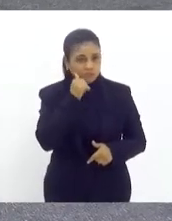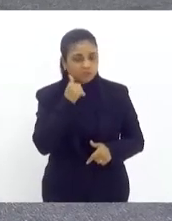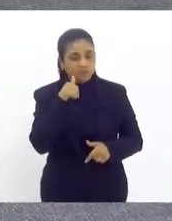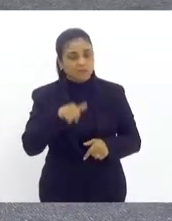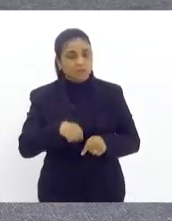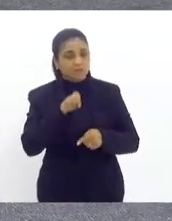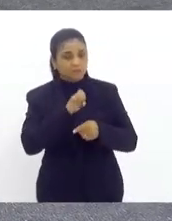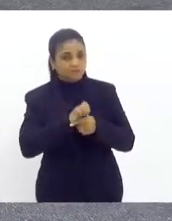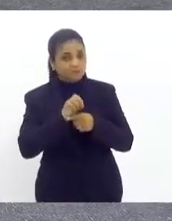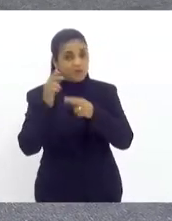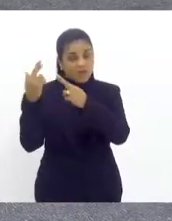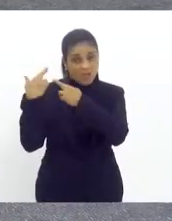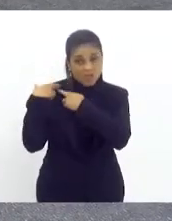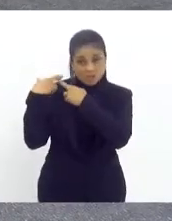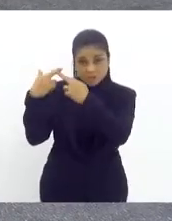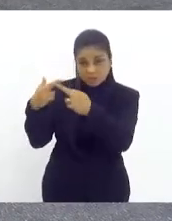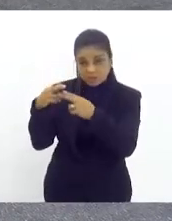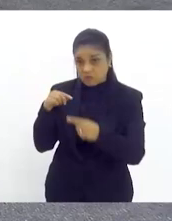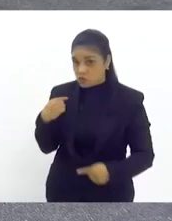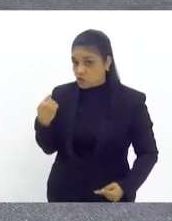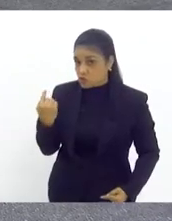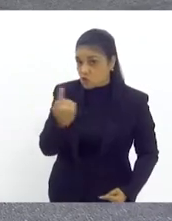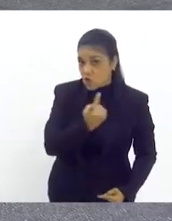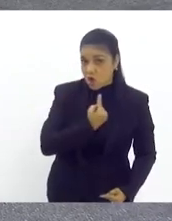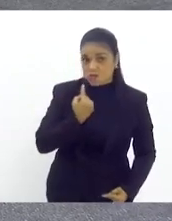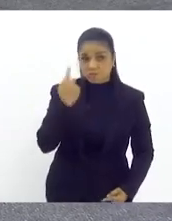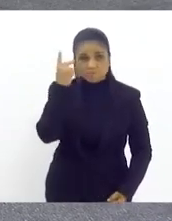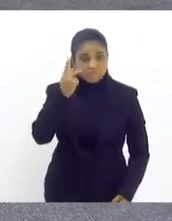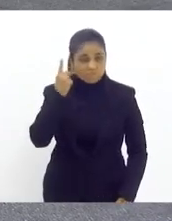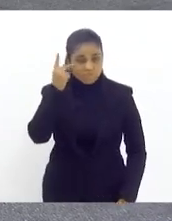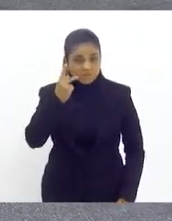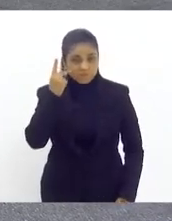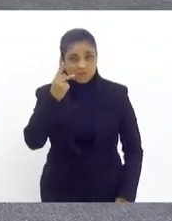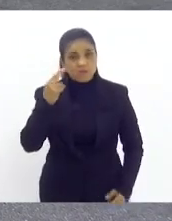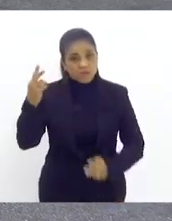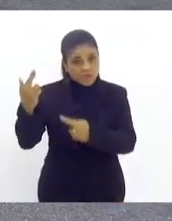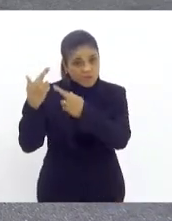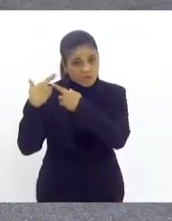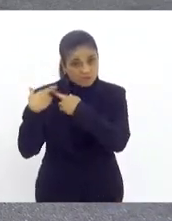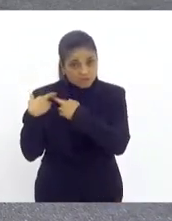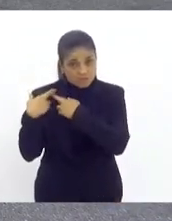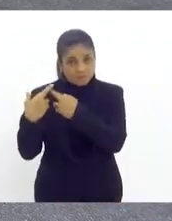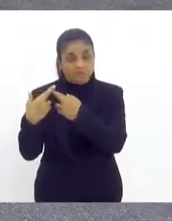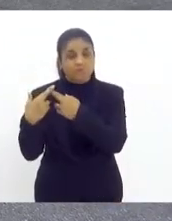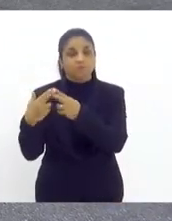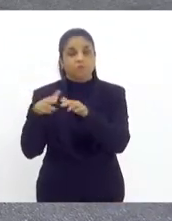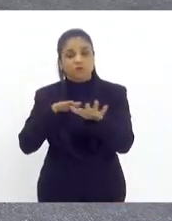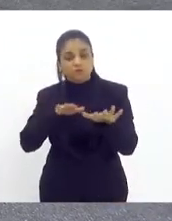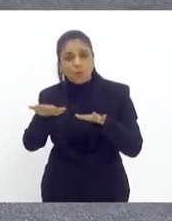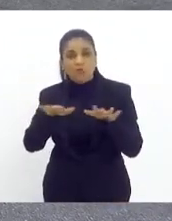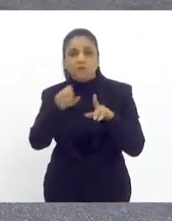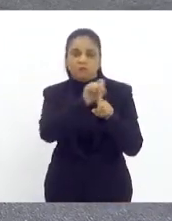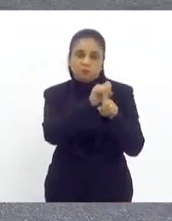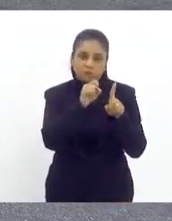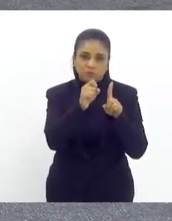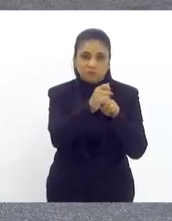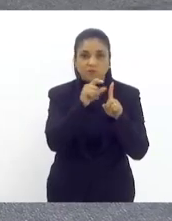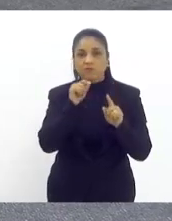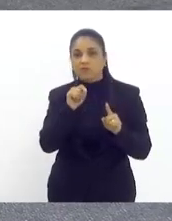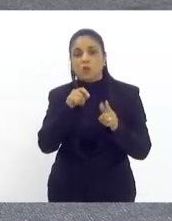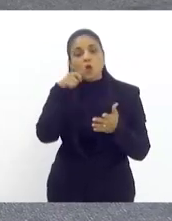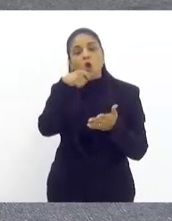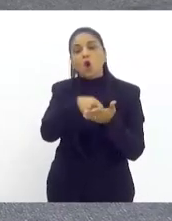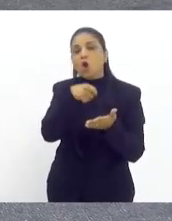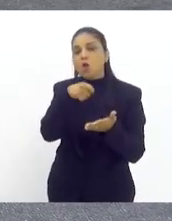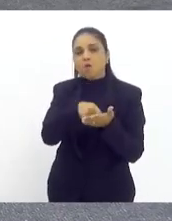responsabilidade Nossa enquanto parlamentares e é de responsabilidade também dos movimentos sociais fazer essa